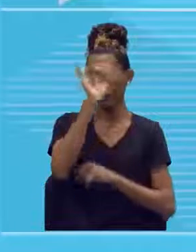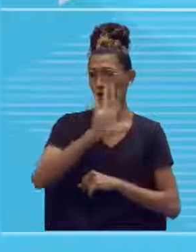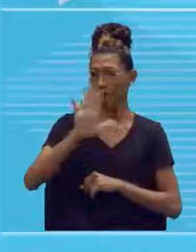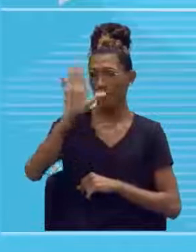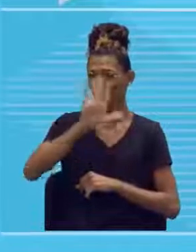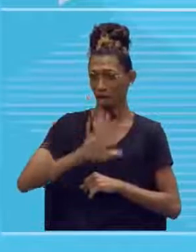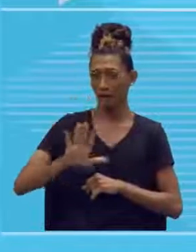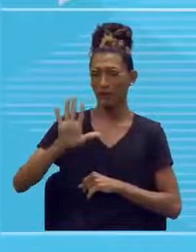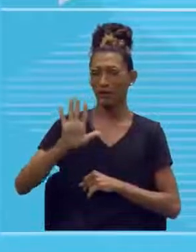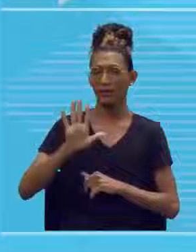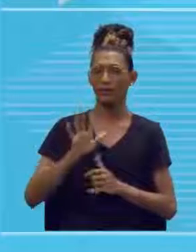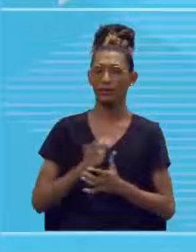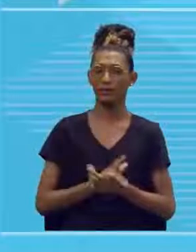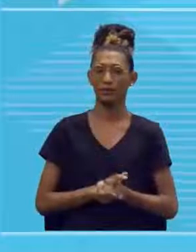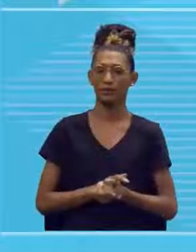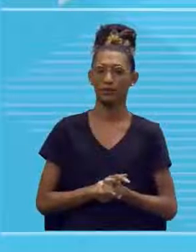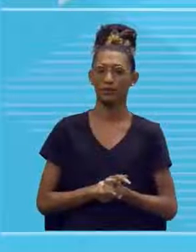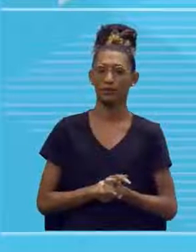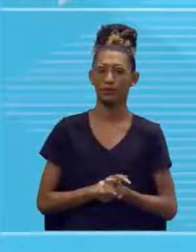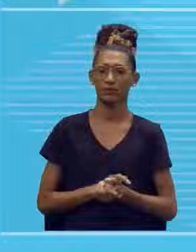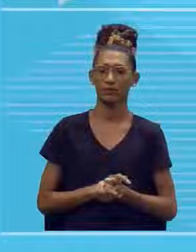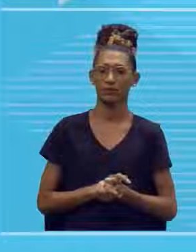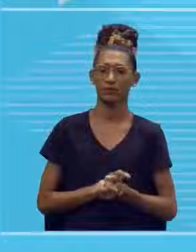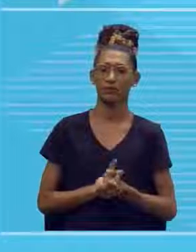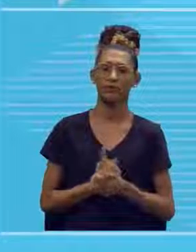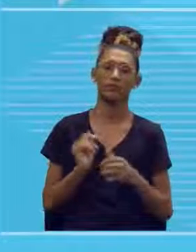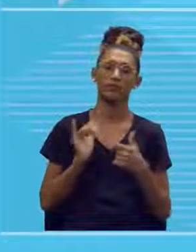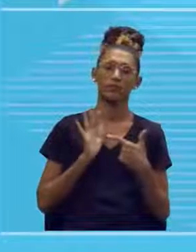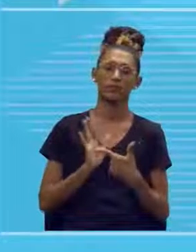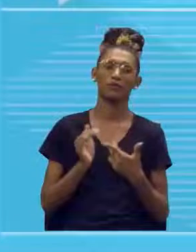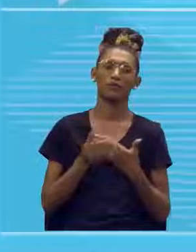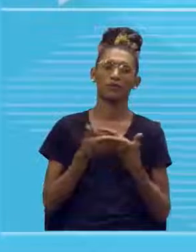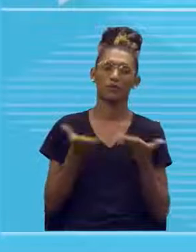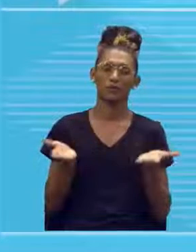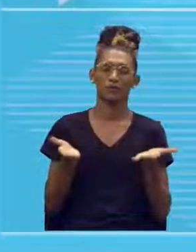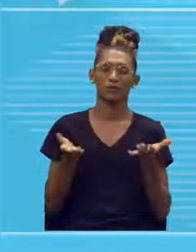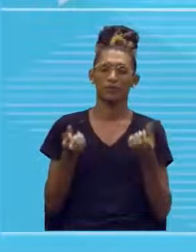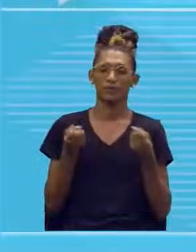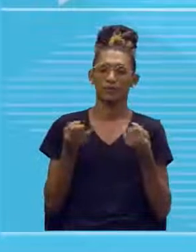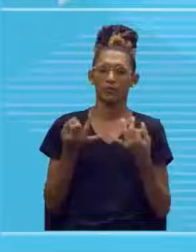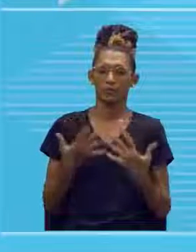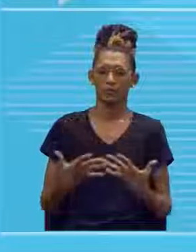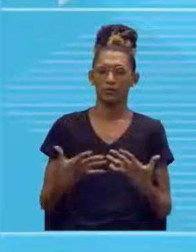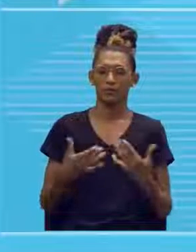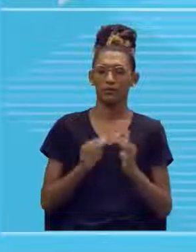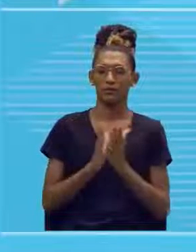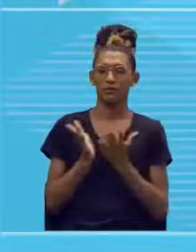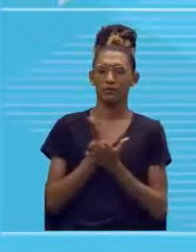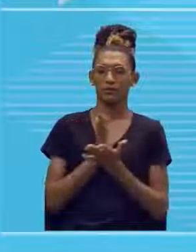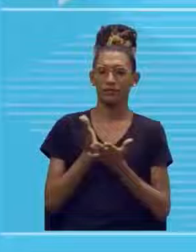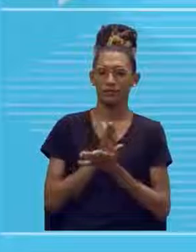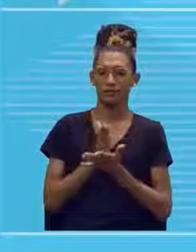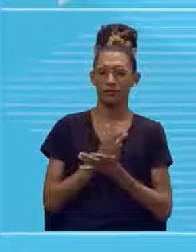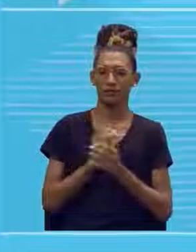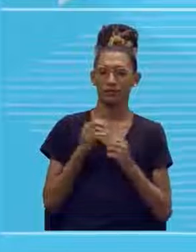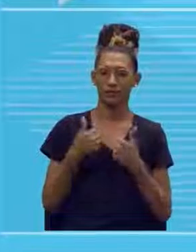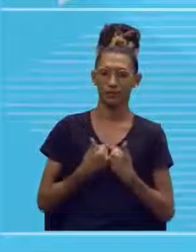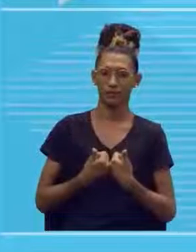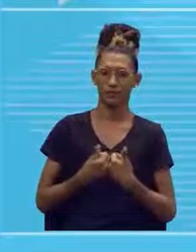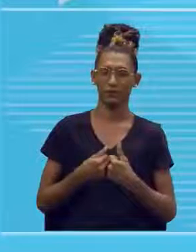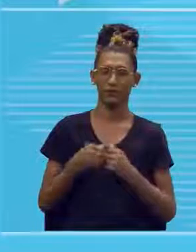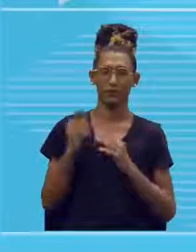van É sim animada dessa história que eu mostrei aqui para vocês contada pelo Álvaro tukano Tá